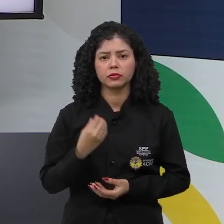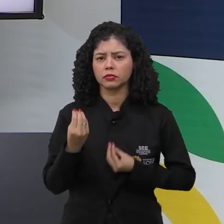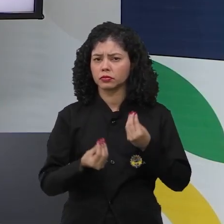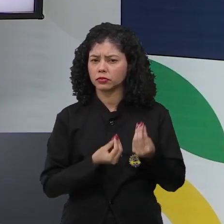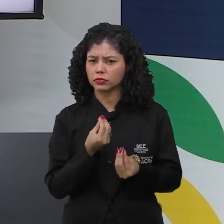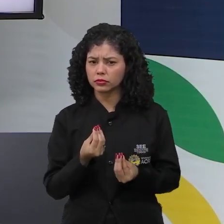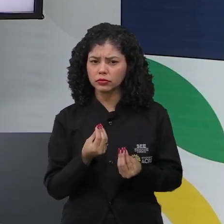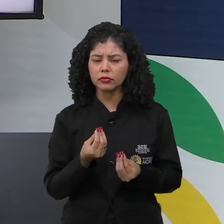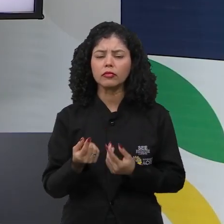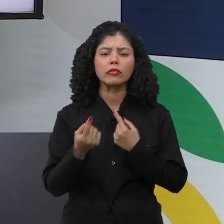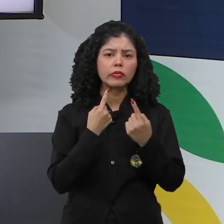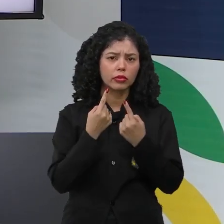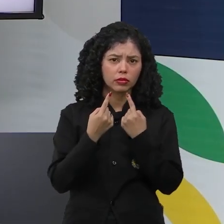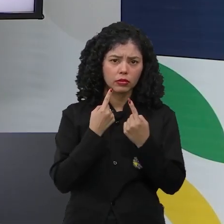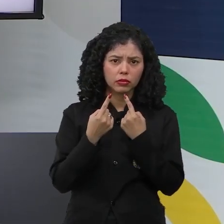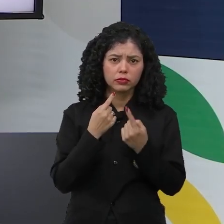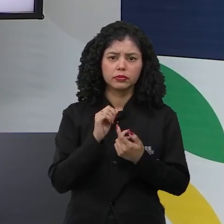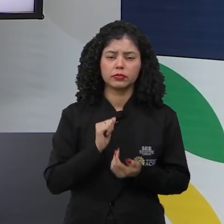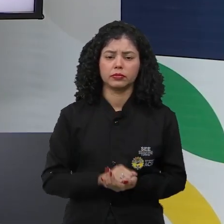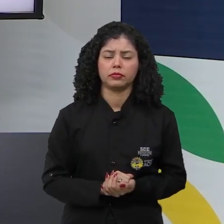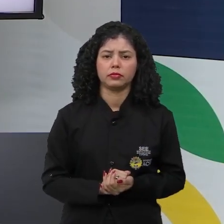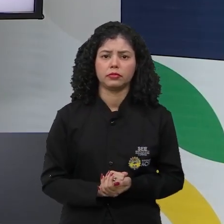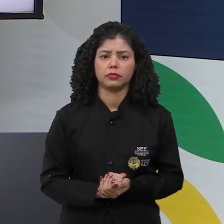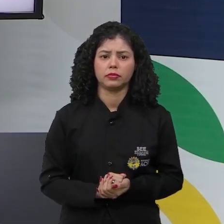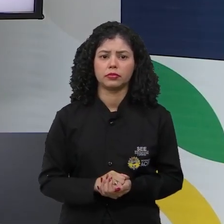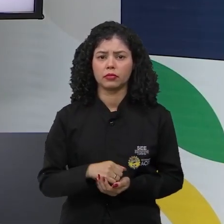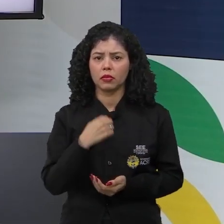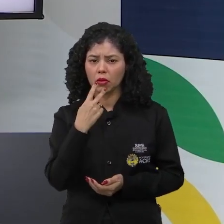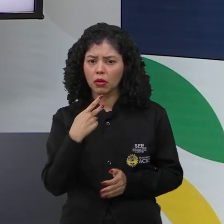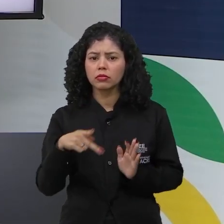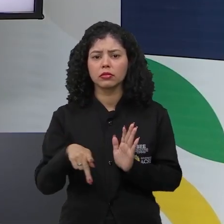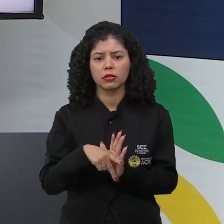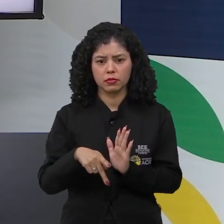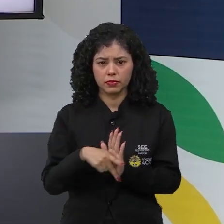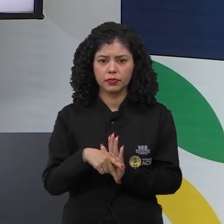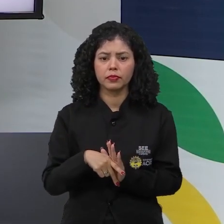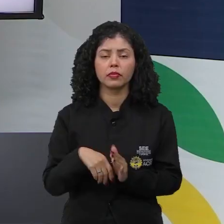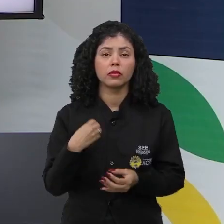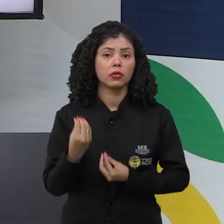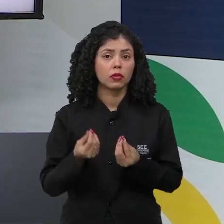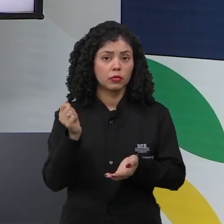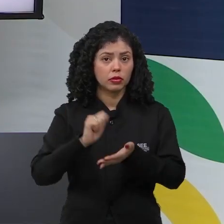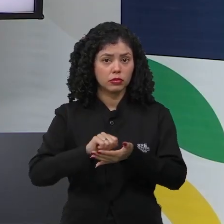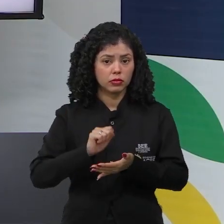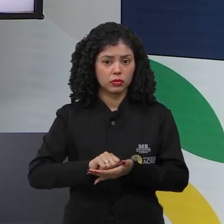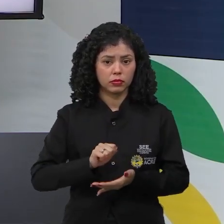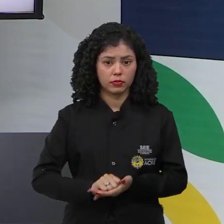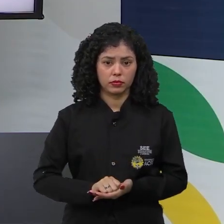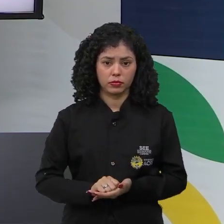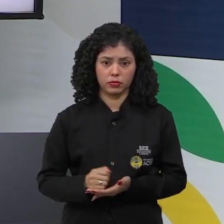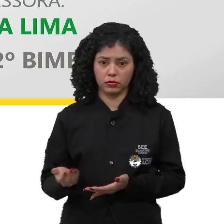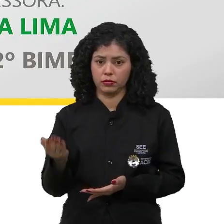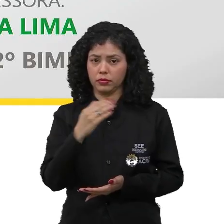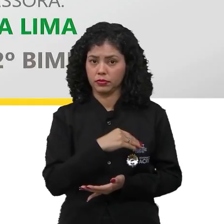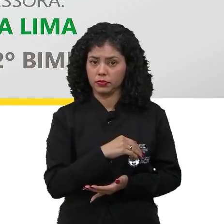forma comunicativa, oral, mas também na forma escrita. Então, vamos